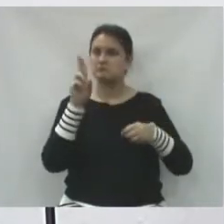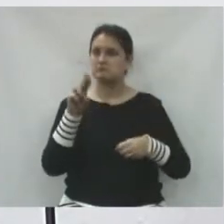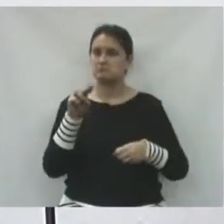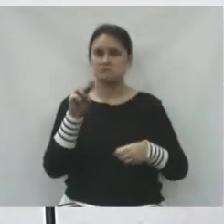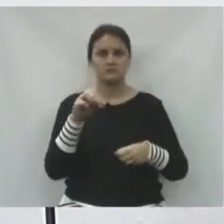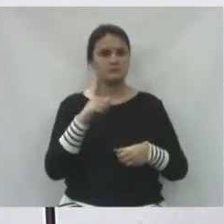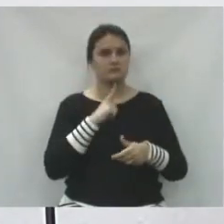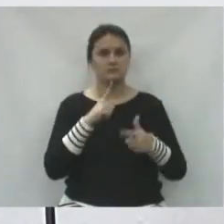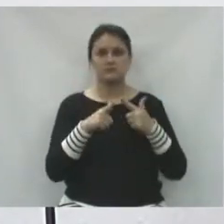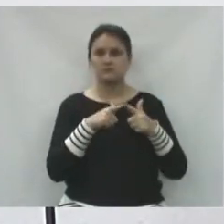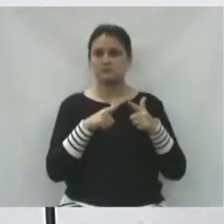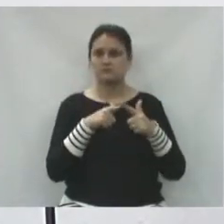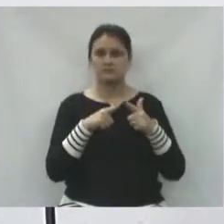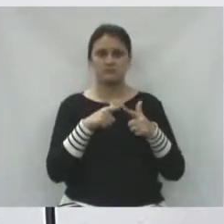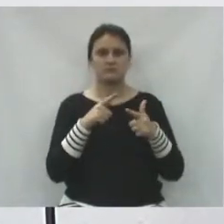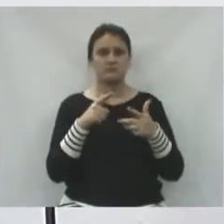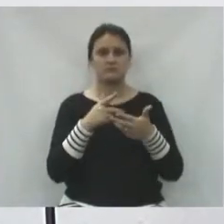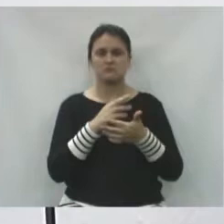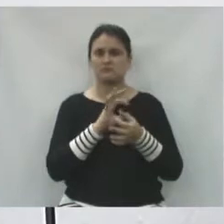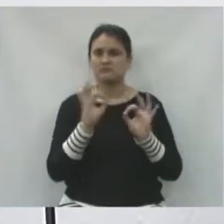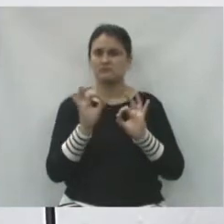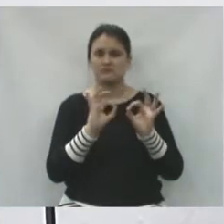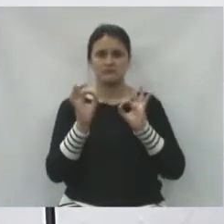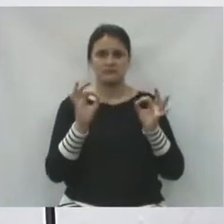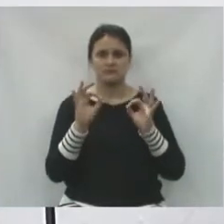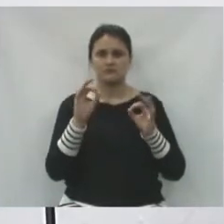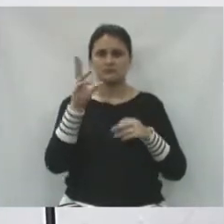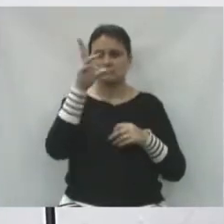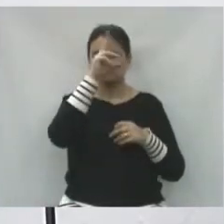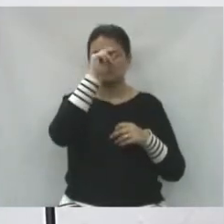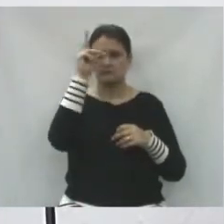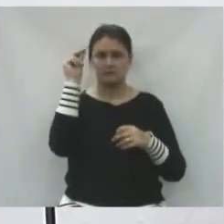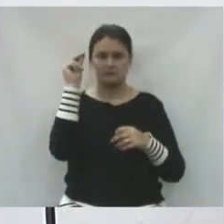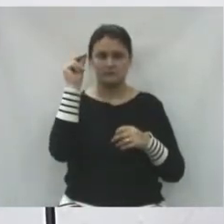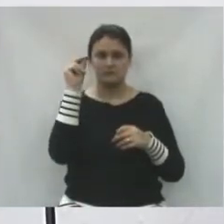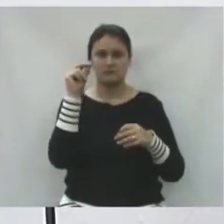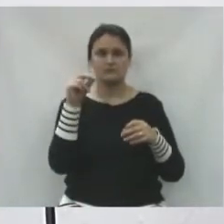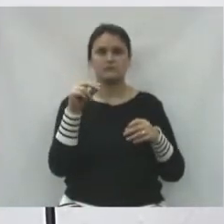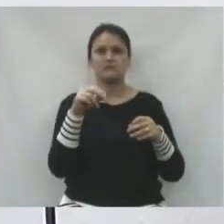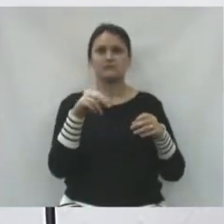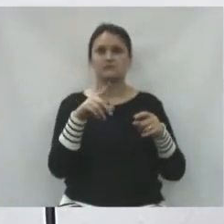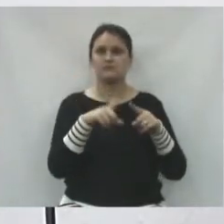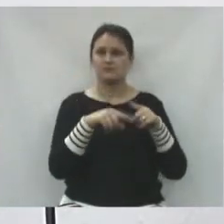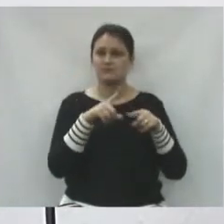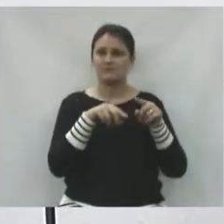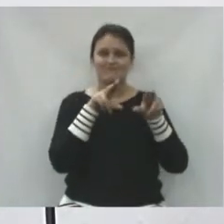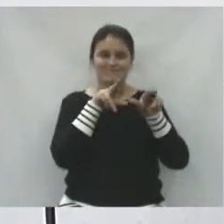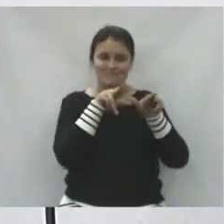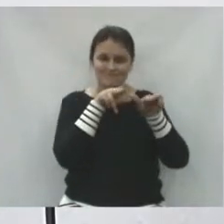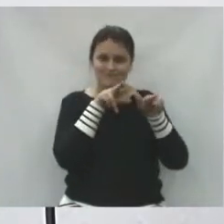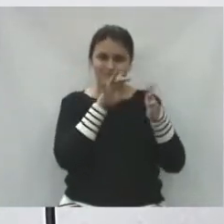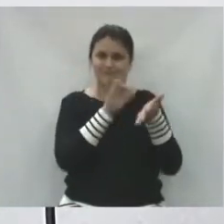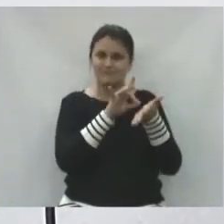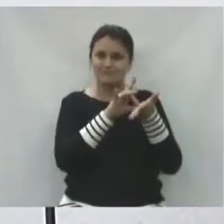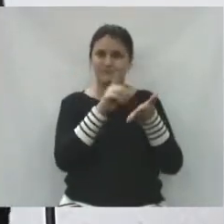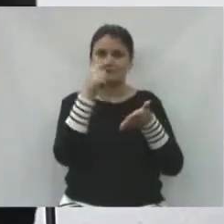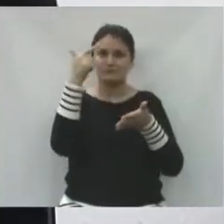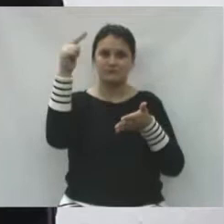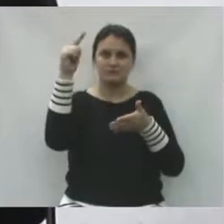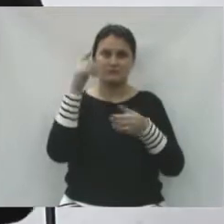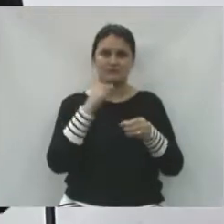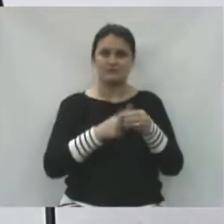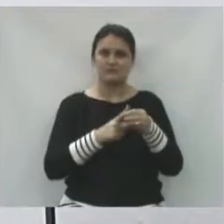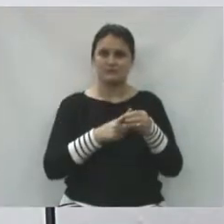nunca houve qualquer irresignação do Poder Executivo quanto à matéria idêntica inserida na LOM.